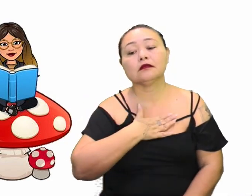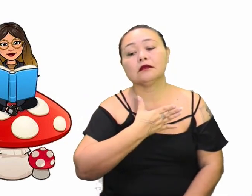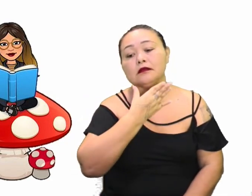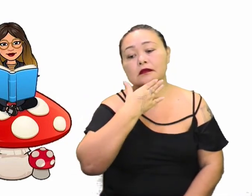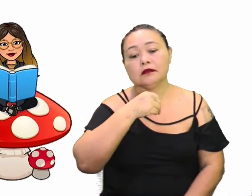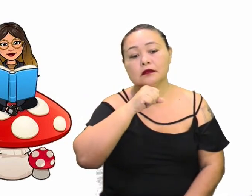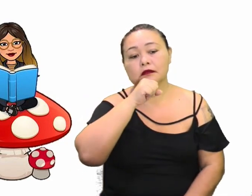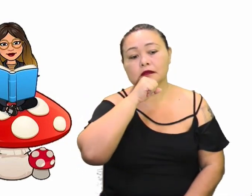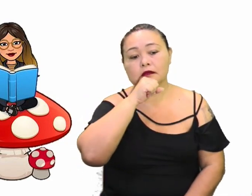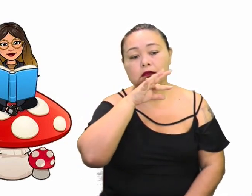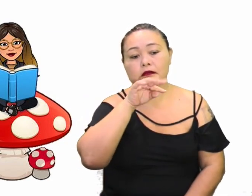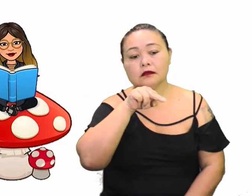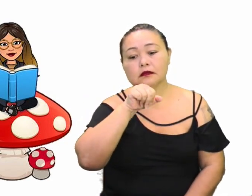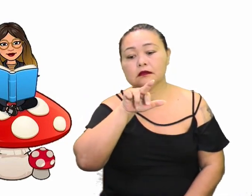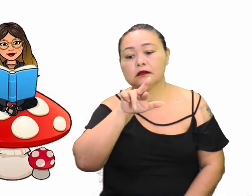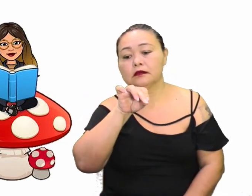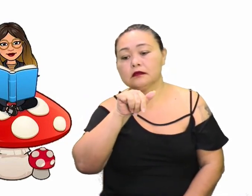foto aqui, ó,